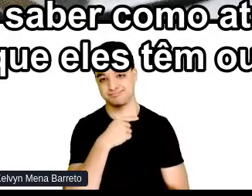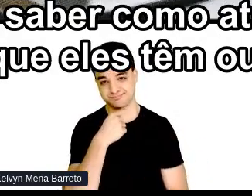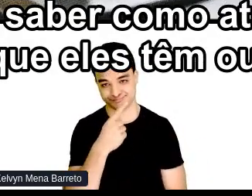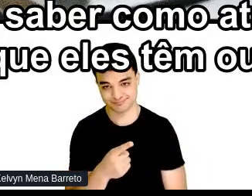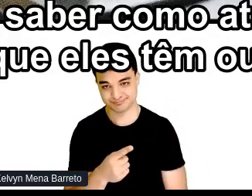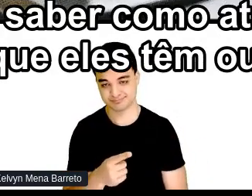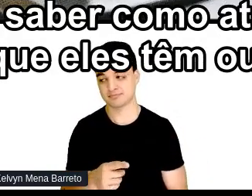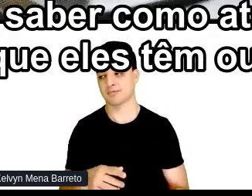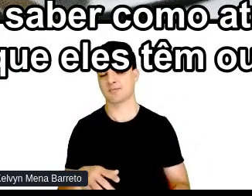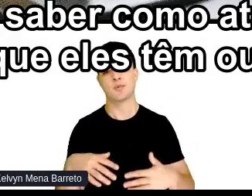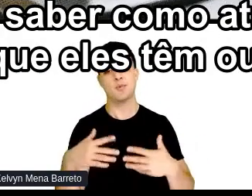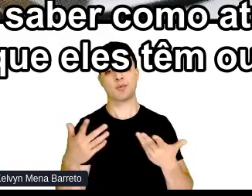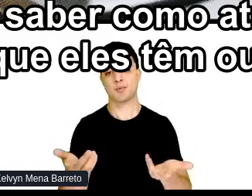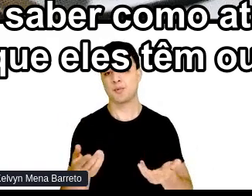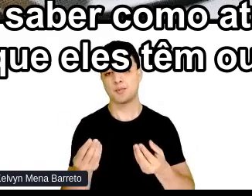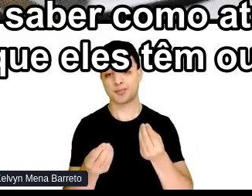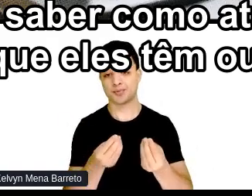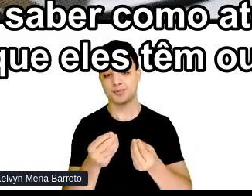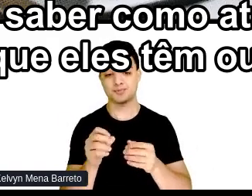público.